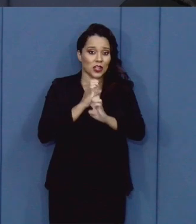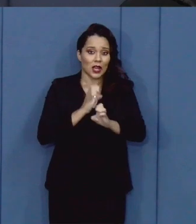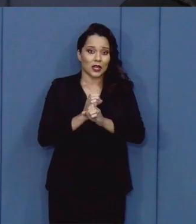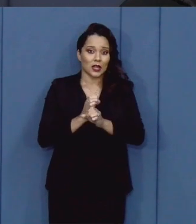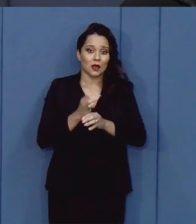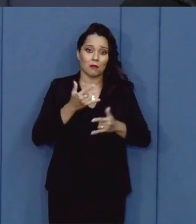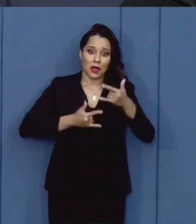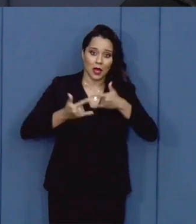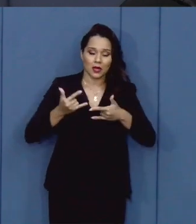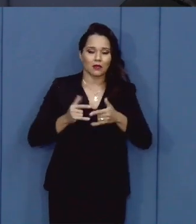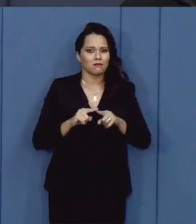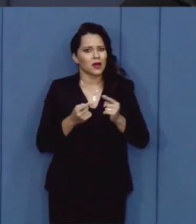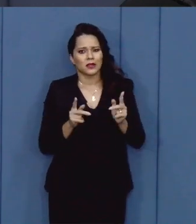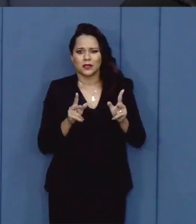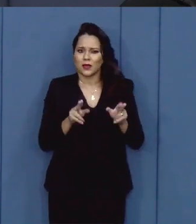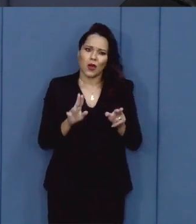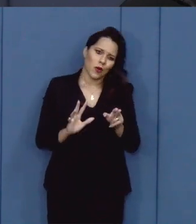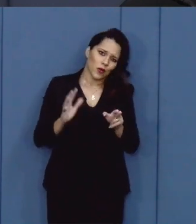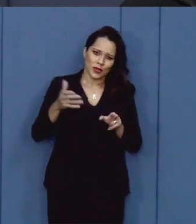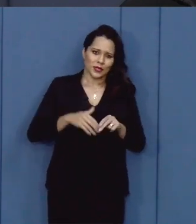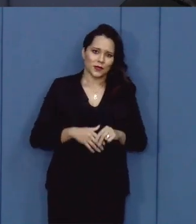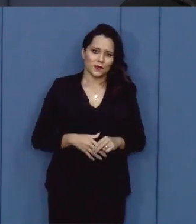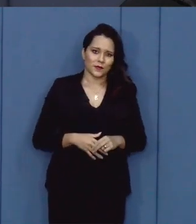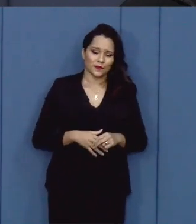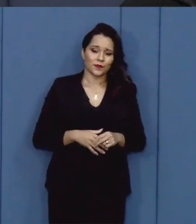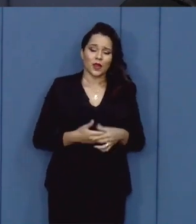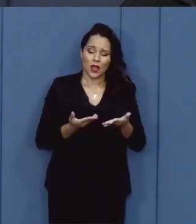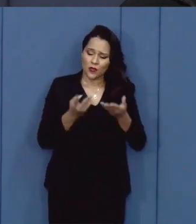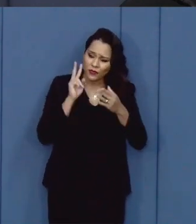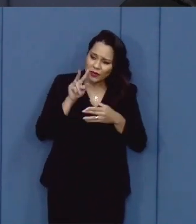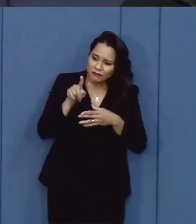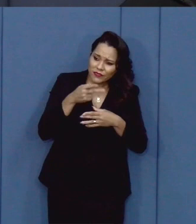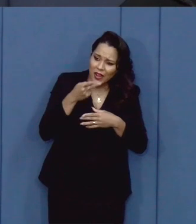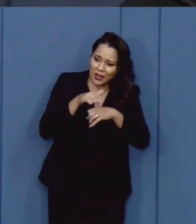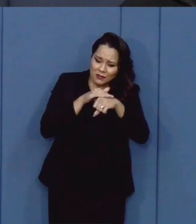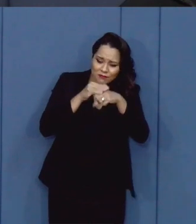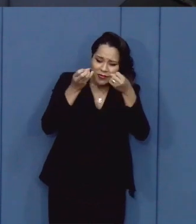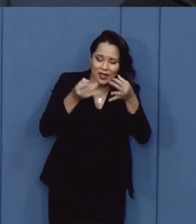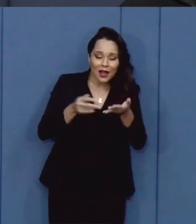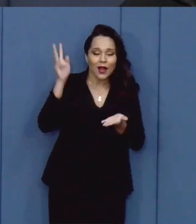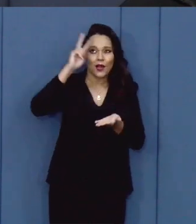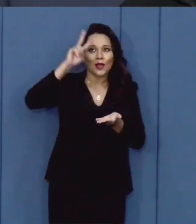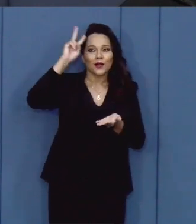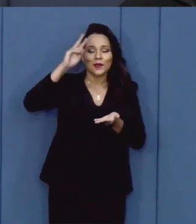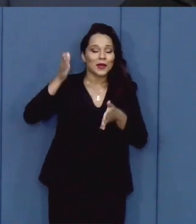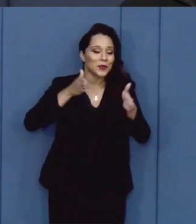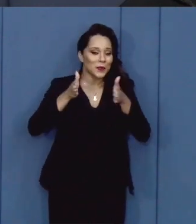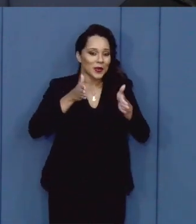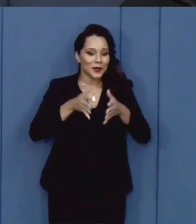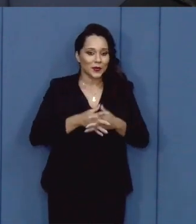mecânica. Mas a mesma coisa acontecia. Ouvindo a senhora falar, eu me lembrei do